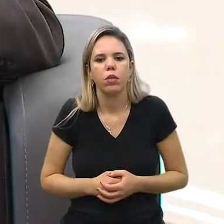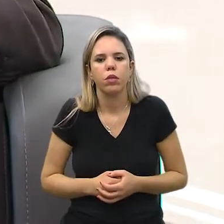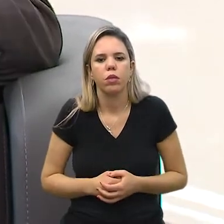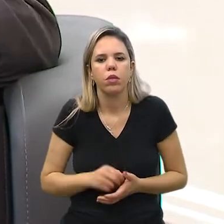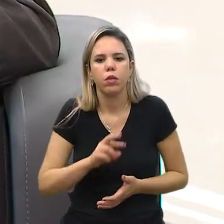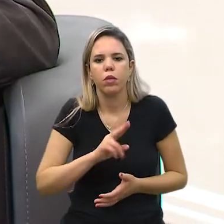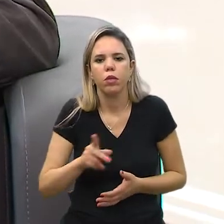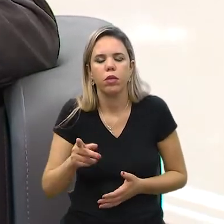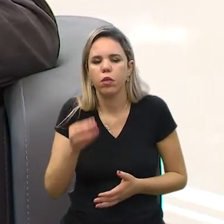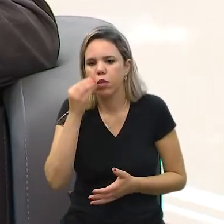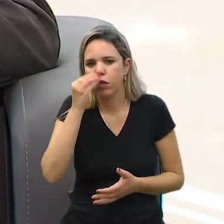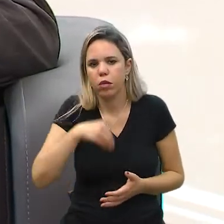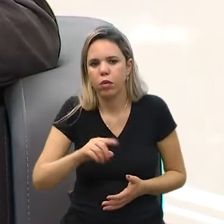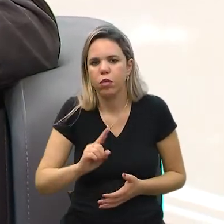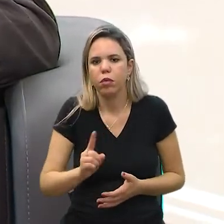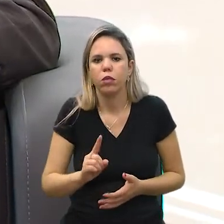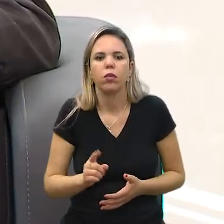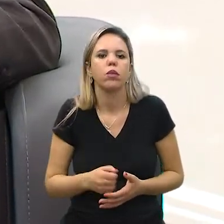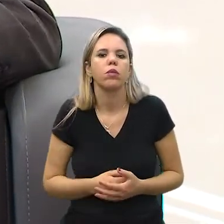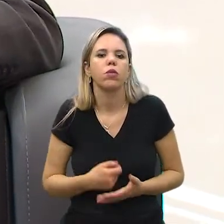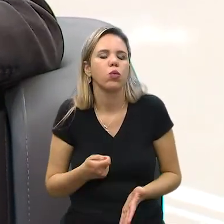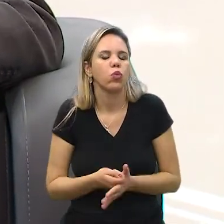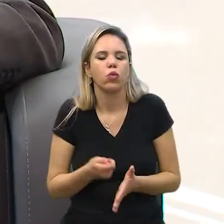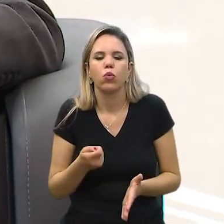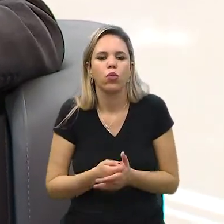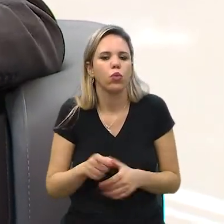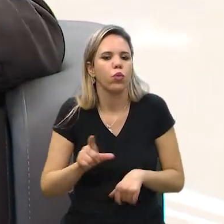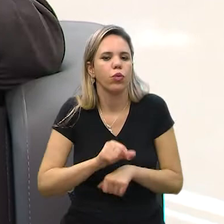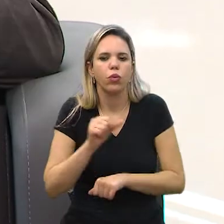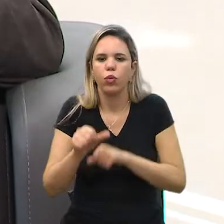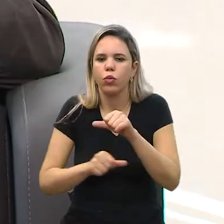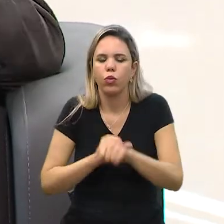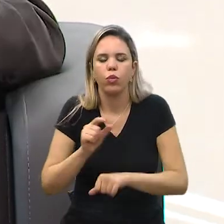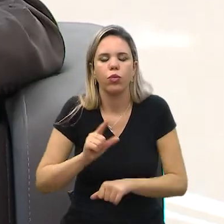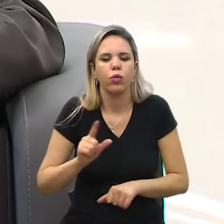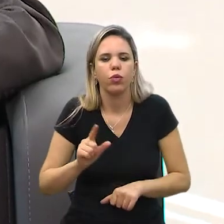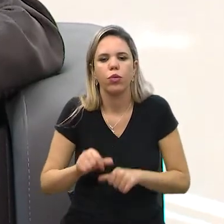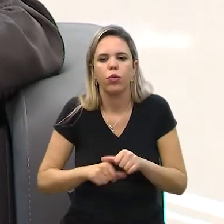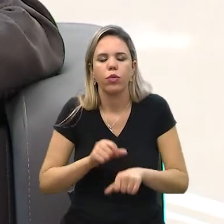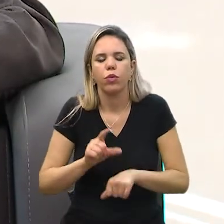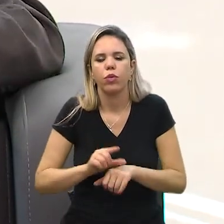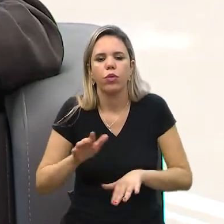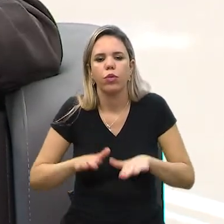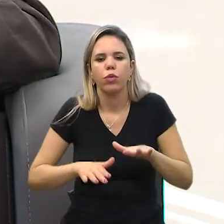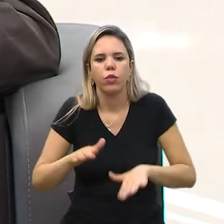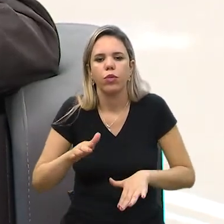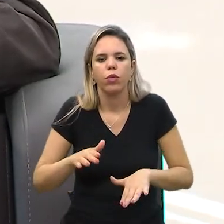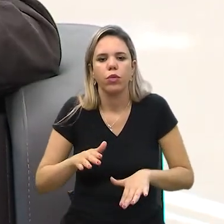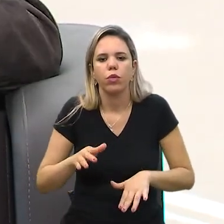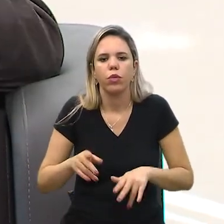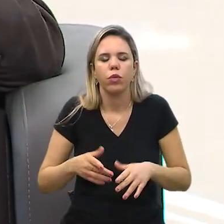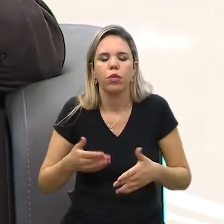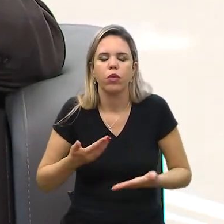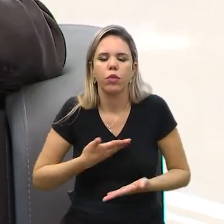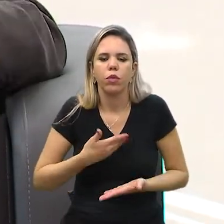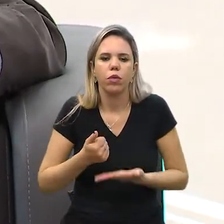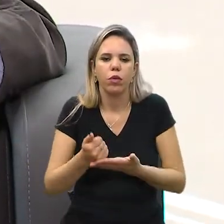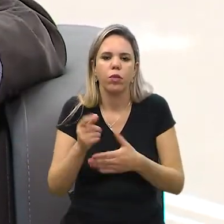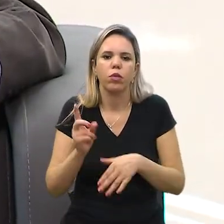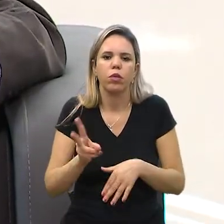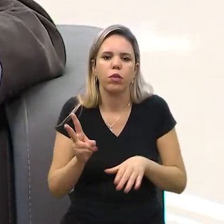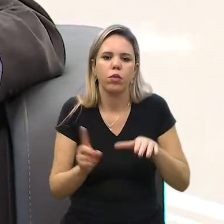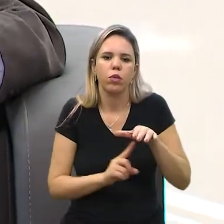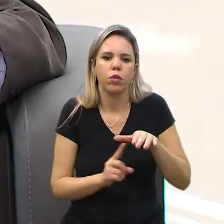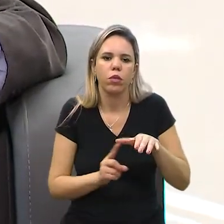não que ele seja omisso, mas ele não obriga a loja a trocar. A loja troca, às vezes, por camaradagem, para manter o